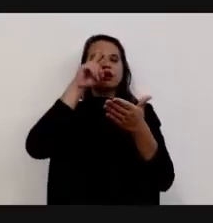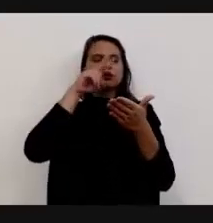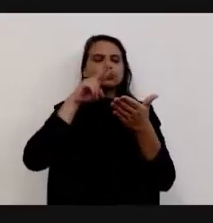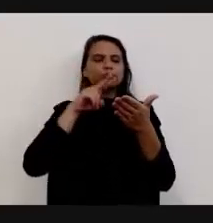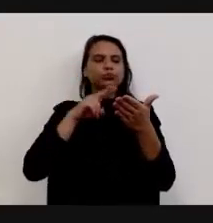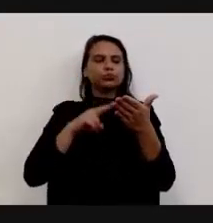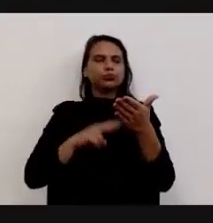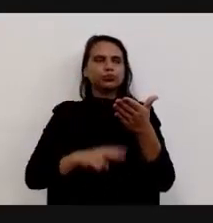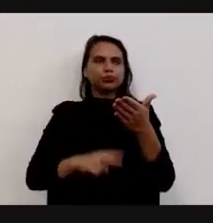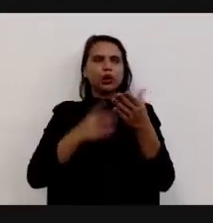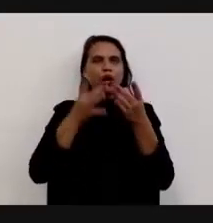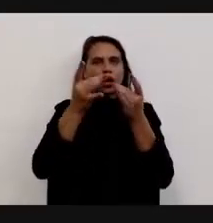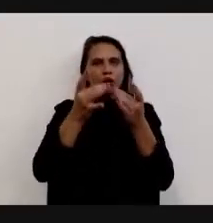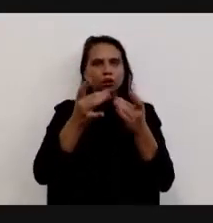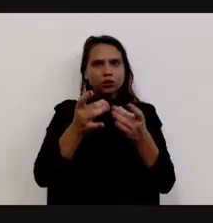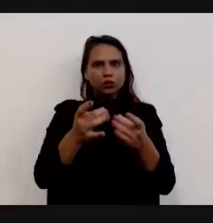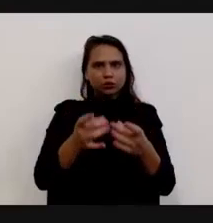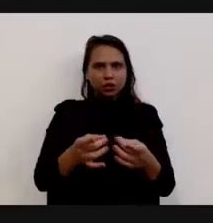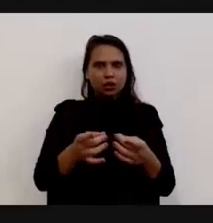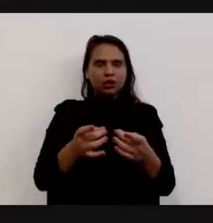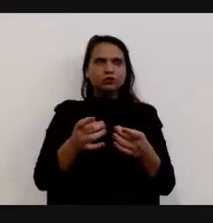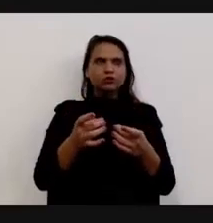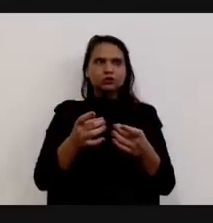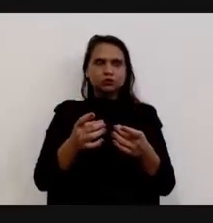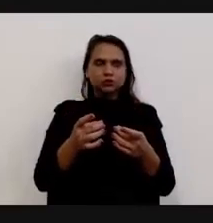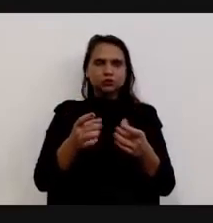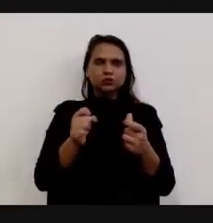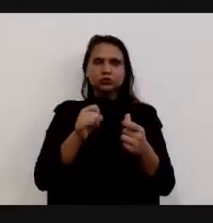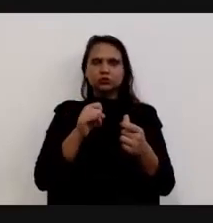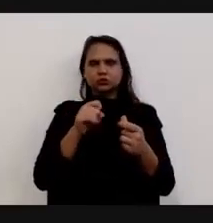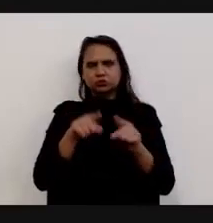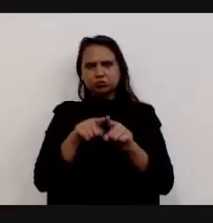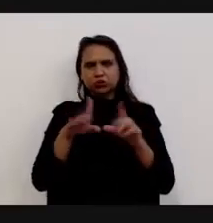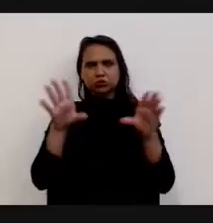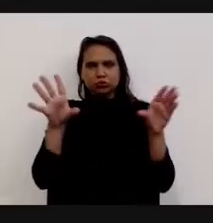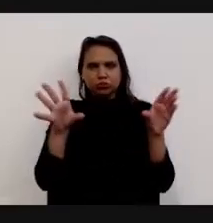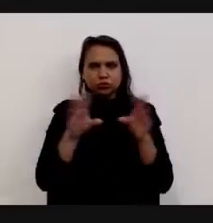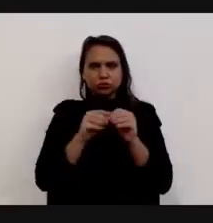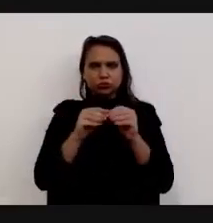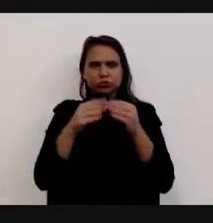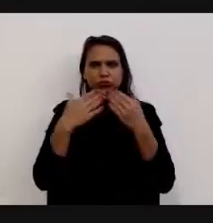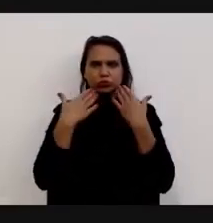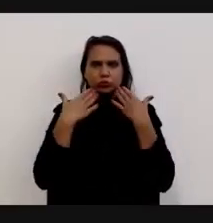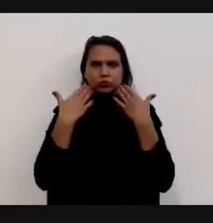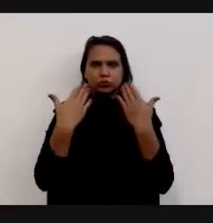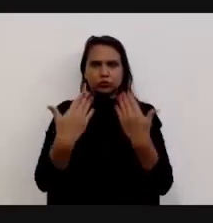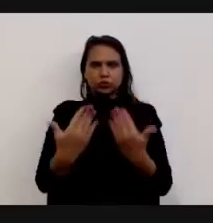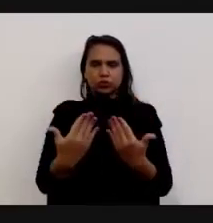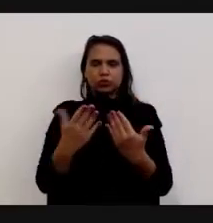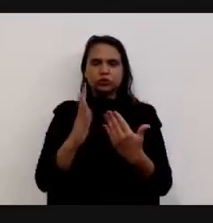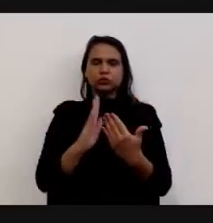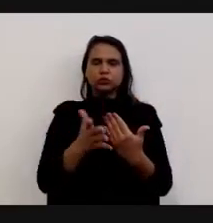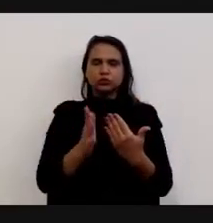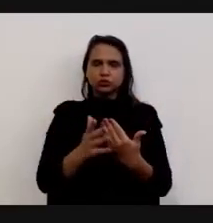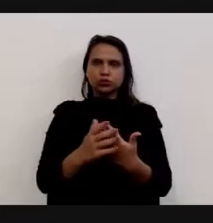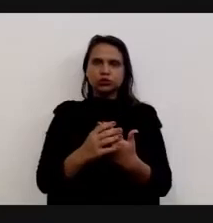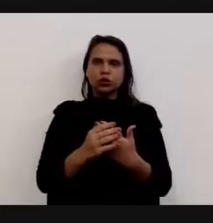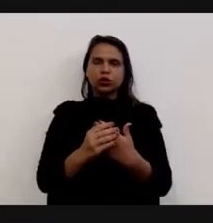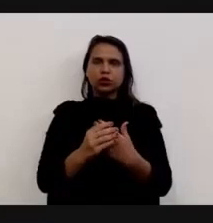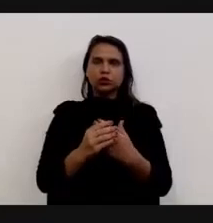leitura muito mais detalhada até do que um resumo que eu apresentei aí, que vai estar nos anais do